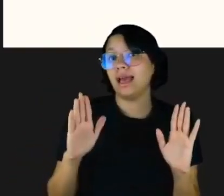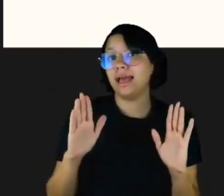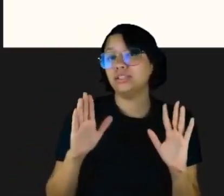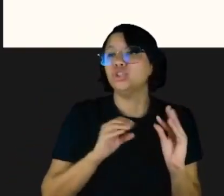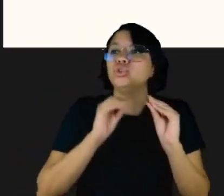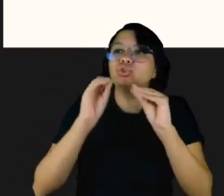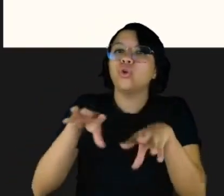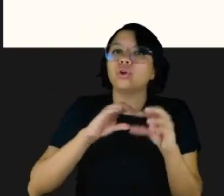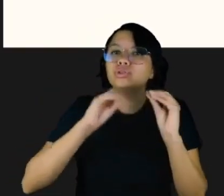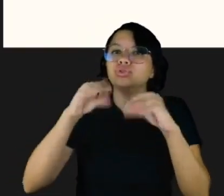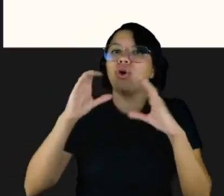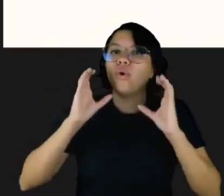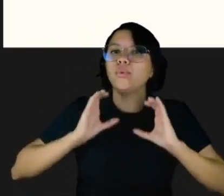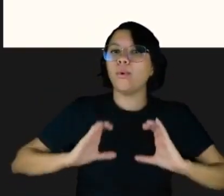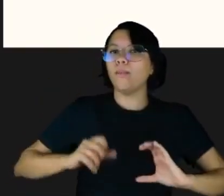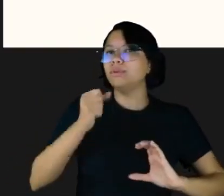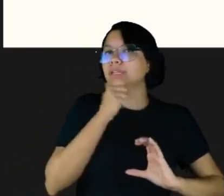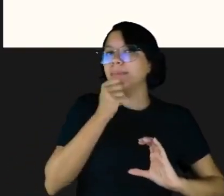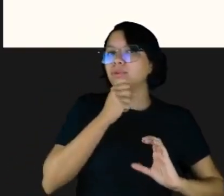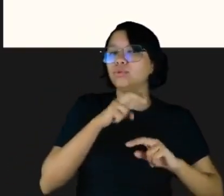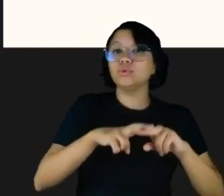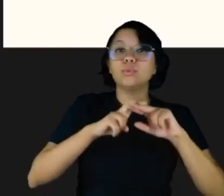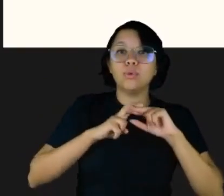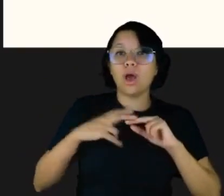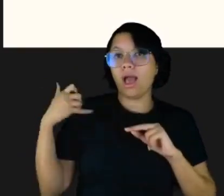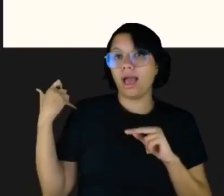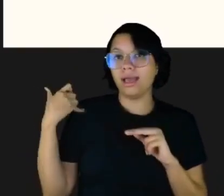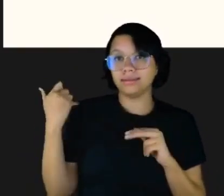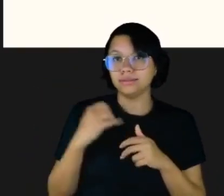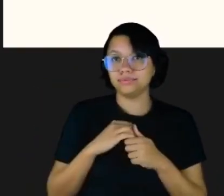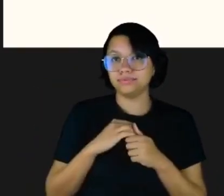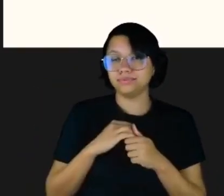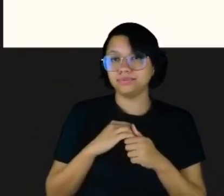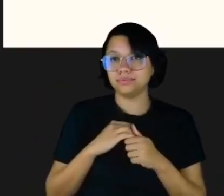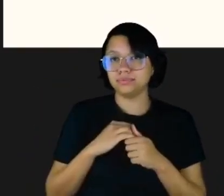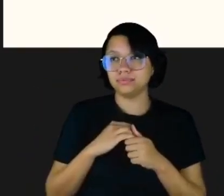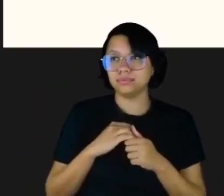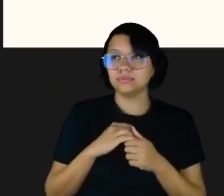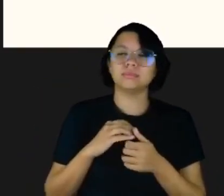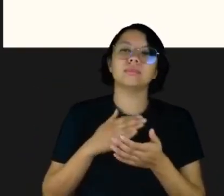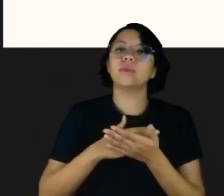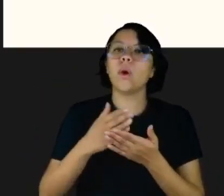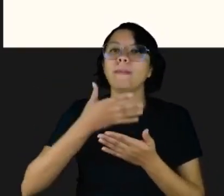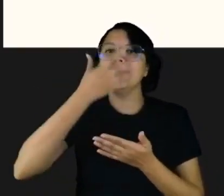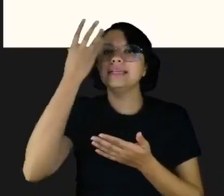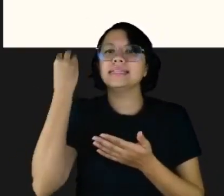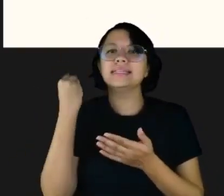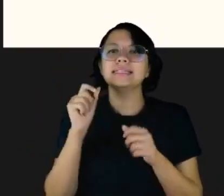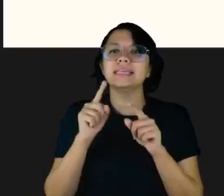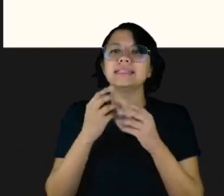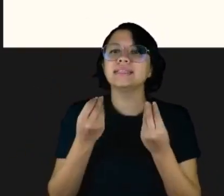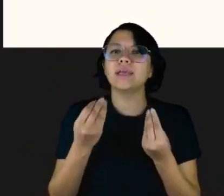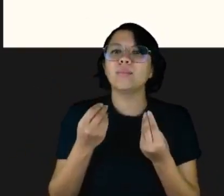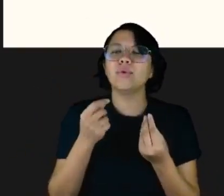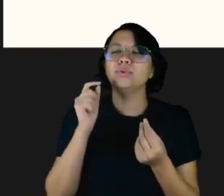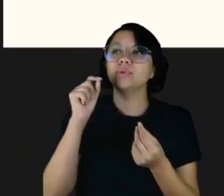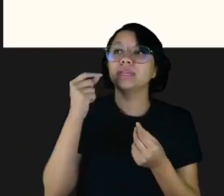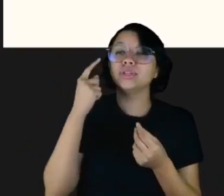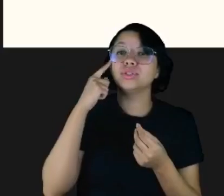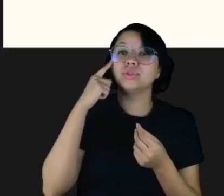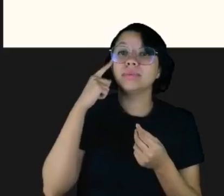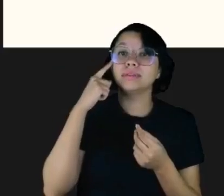o comportamento do idoso na conta da idade. E, começa a esquecer muito. O que é a primeira coisa que a gente